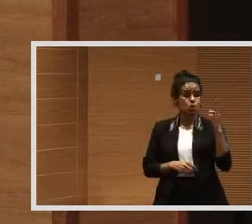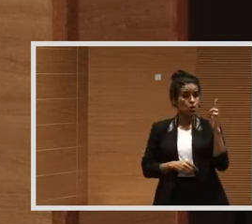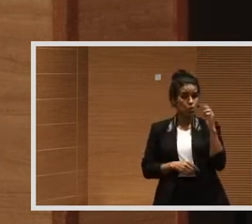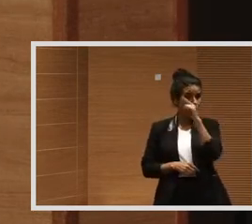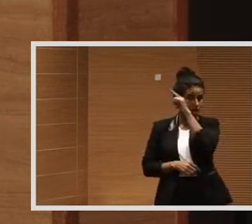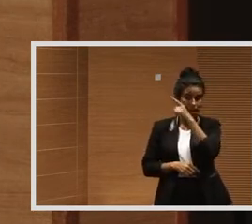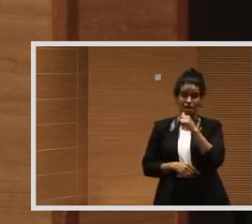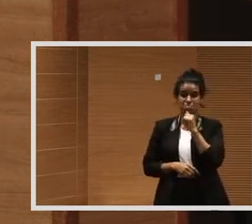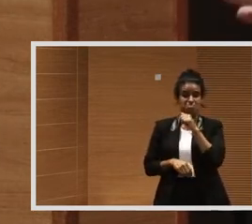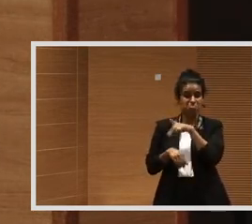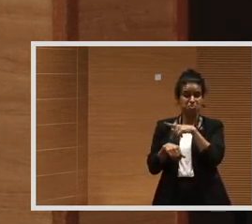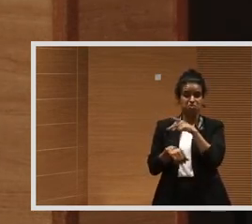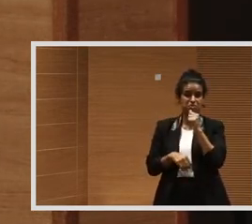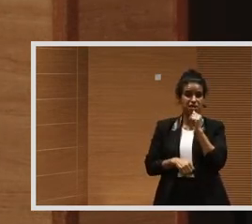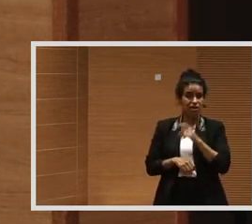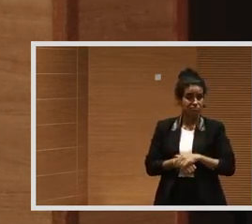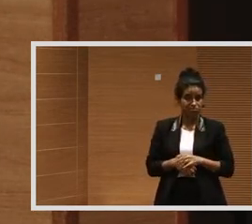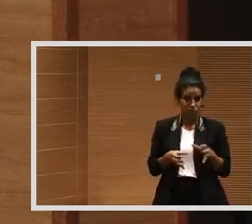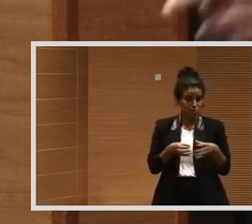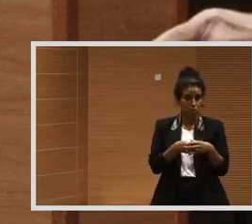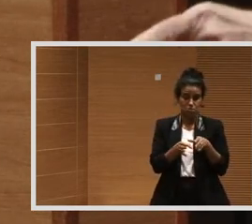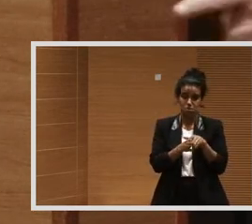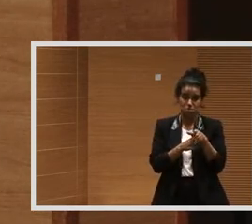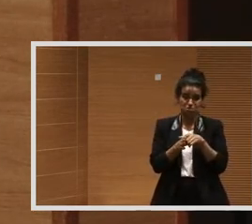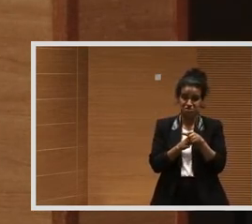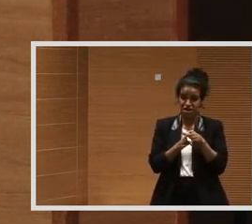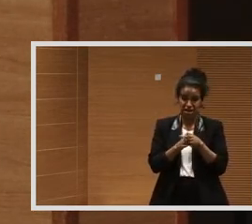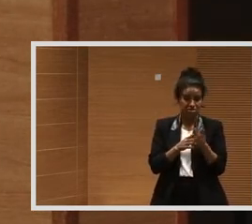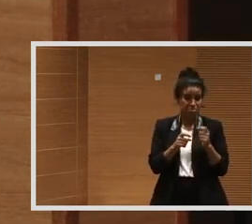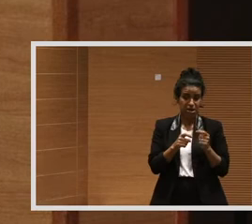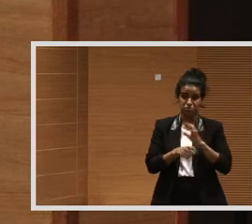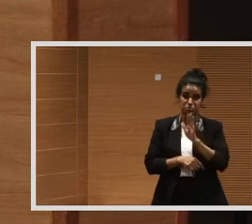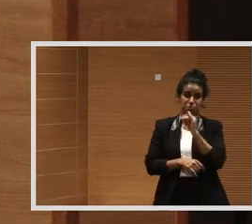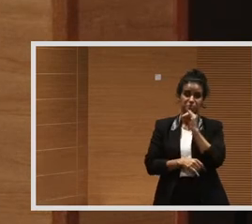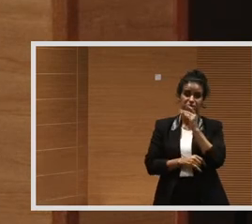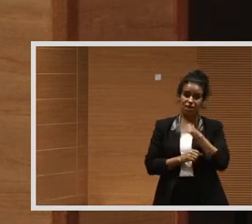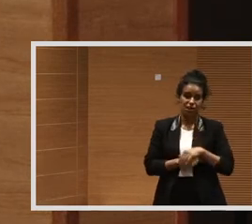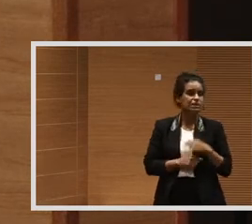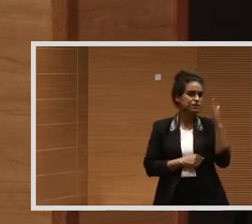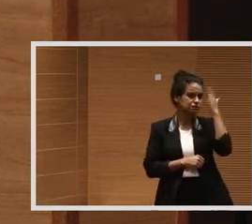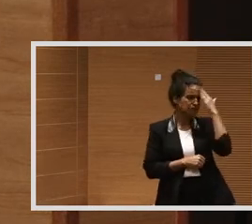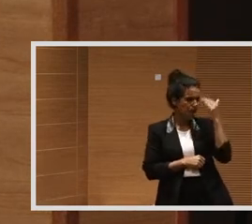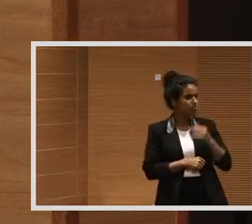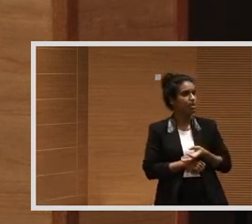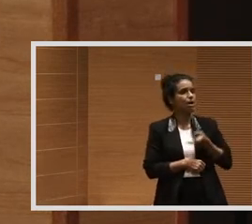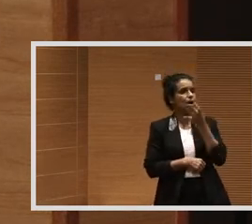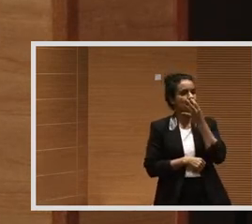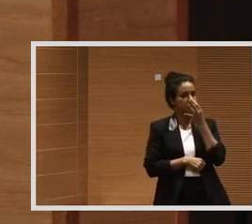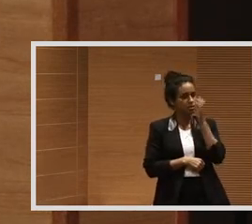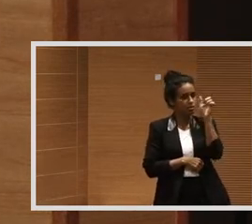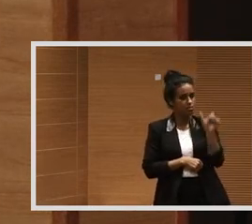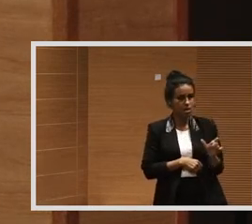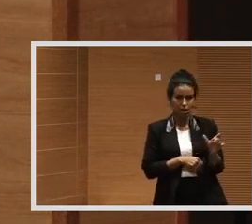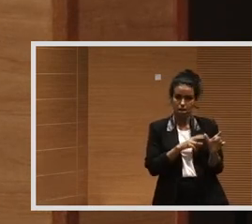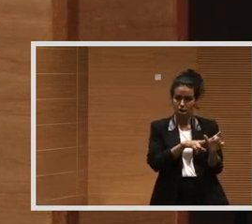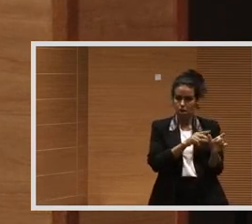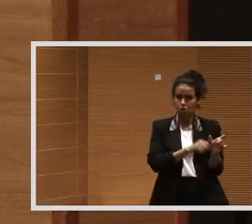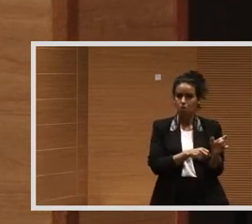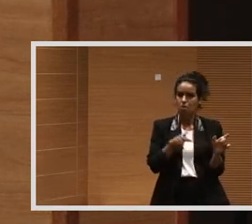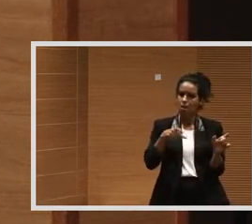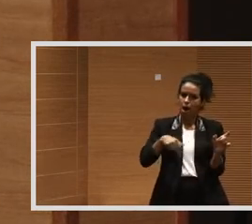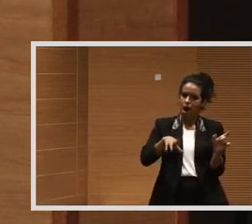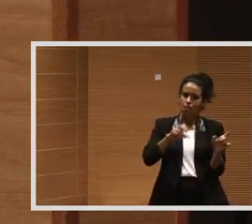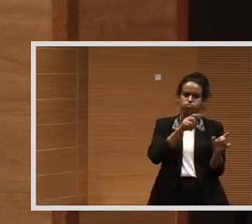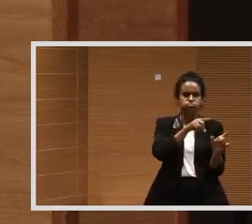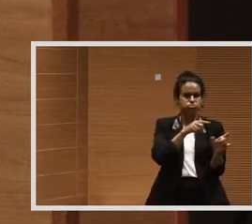profissionais. O Rogério sabe da admiração que eu tenho por ele enquanto profissional, mas eu não atuo em entidades profissionais, não concordo